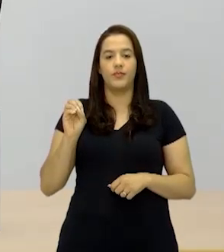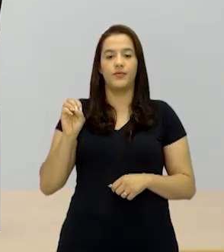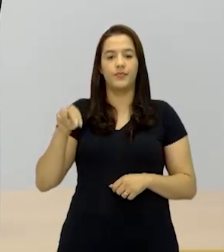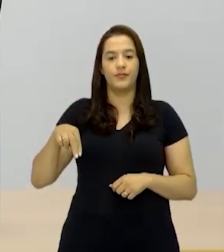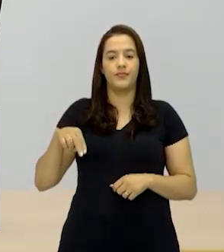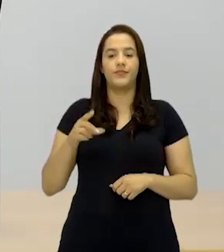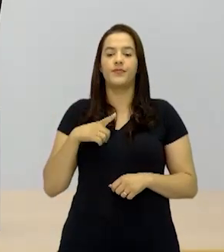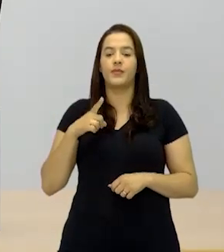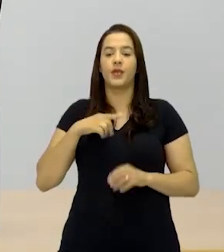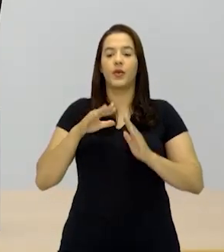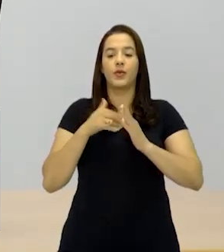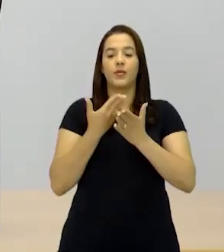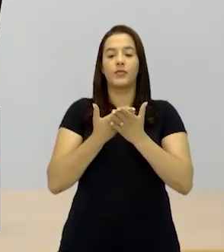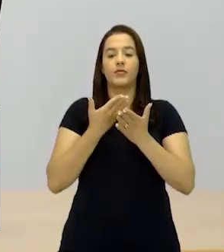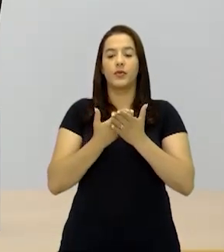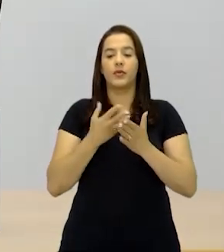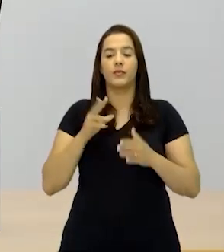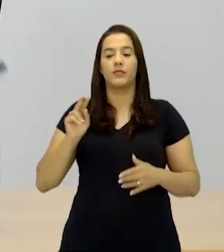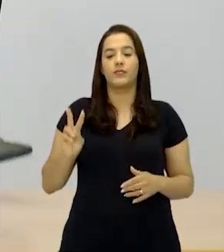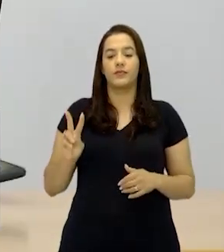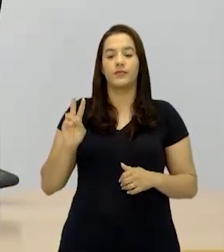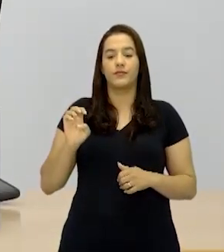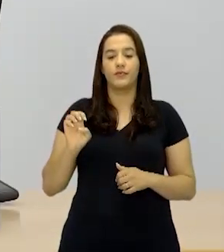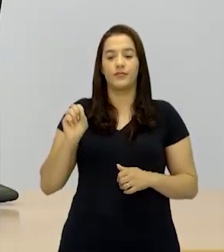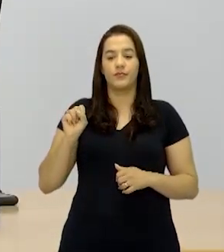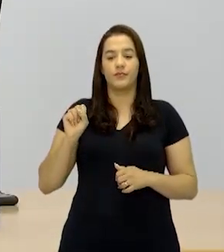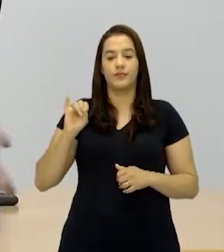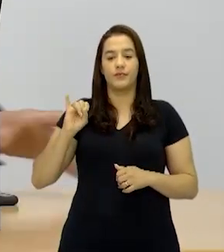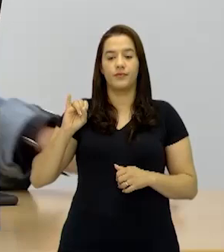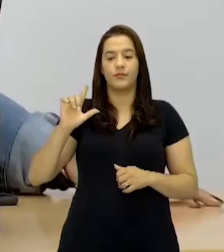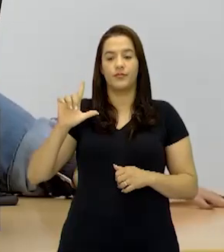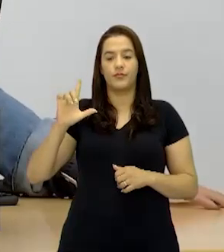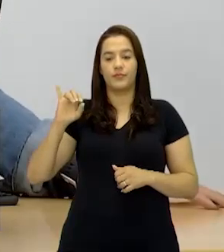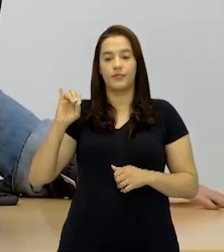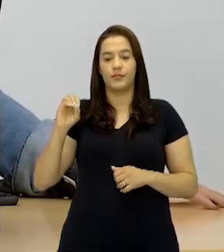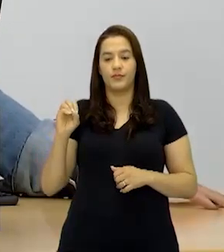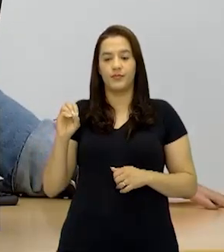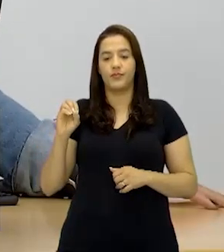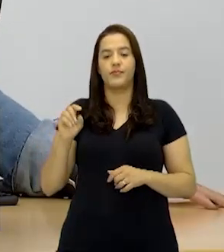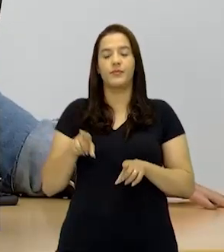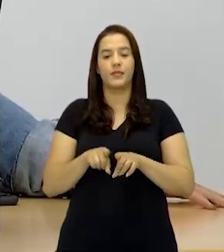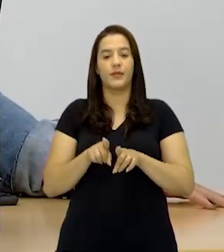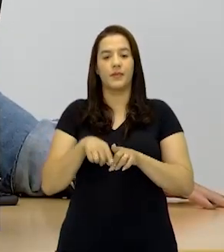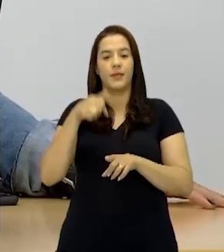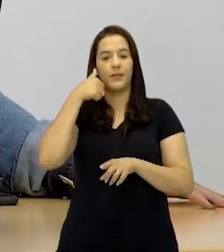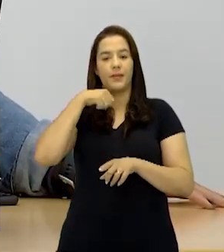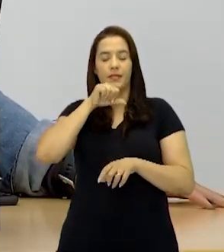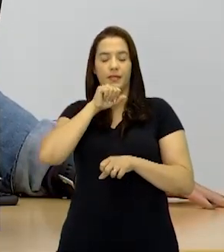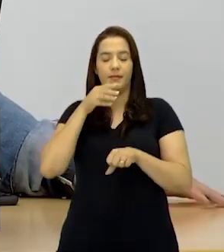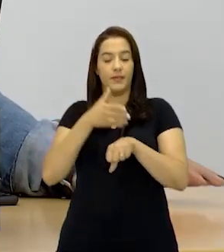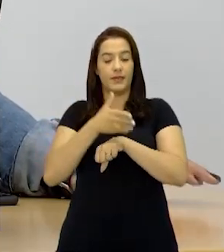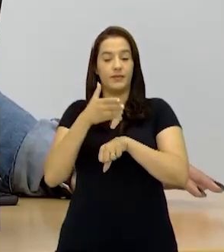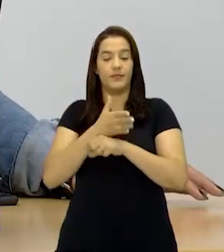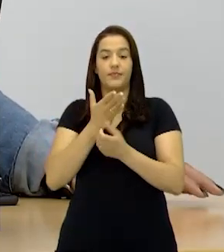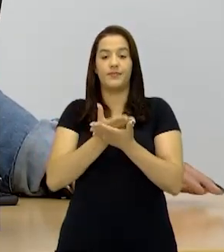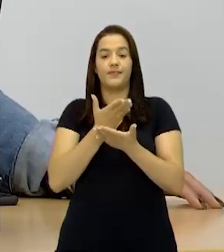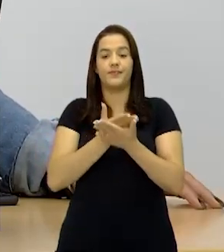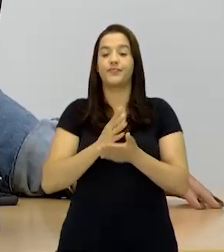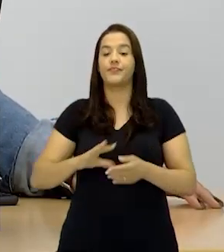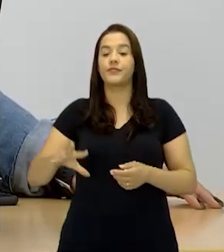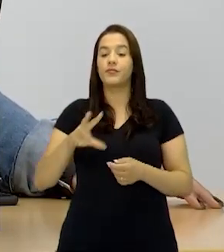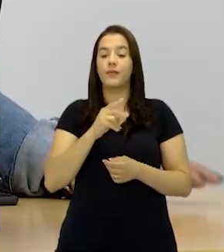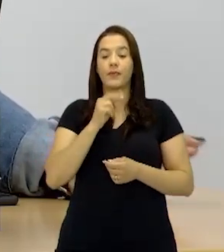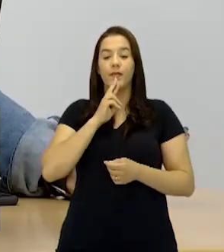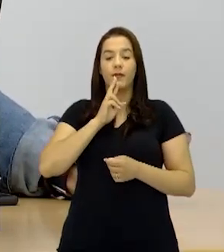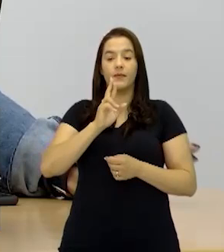a Escola Virgínio Melori, lá de Santa Rosa de Virbeto, e a Rossana, a mãe dele, participando da nossa aula. O pessoal está dizendo o